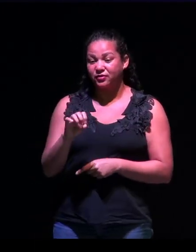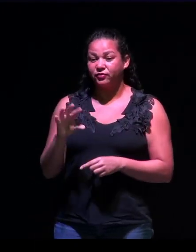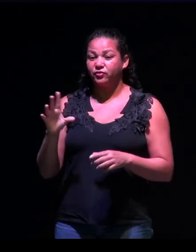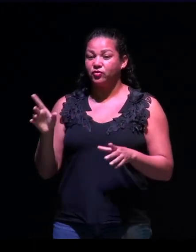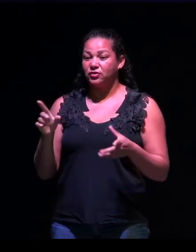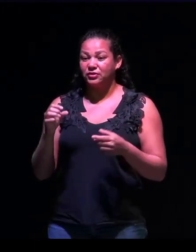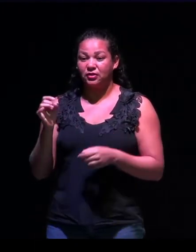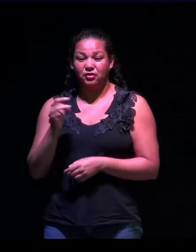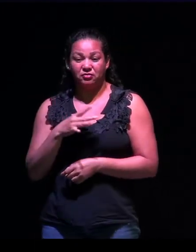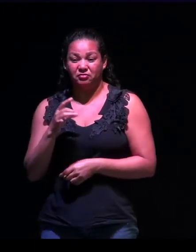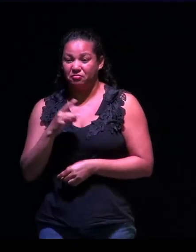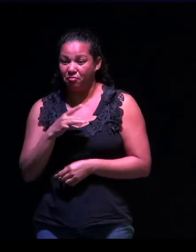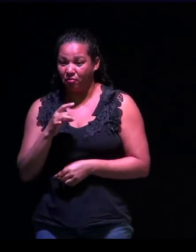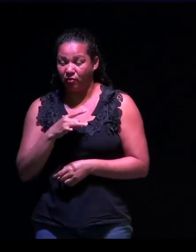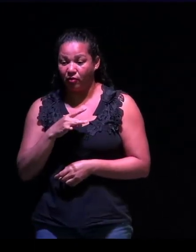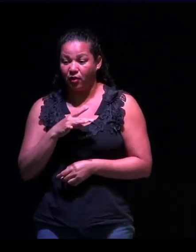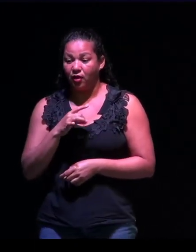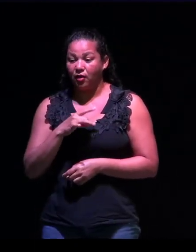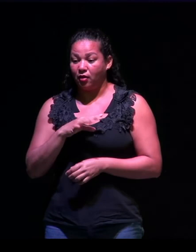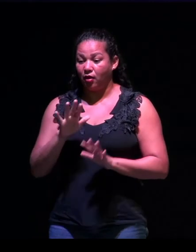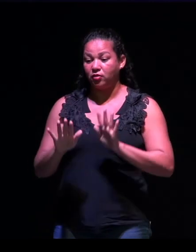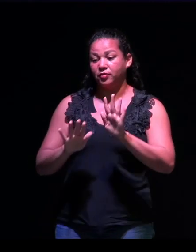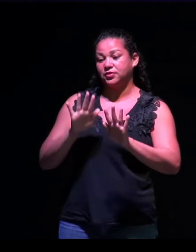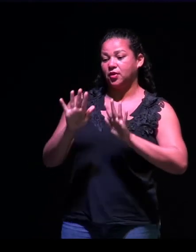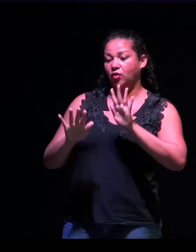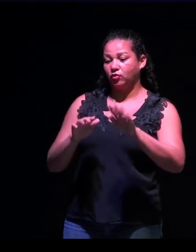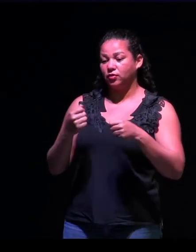medo mesmo, porque vai ser terror.